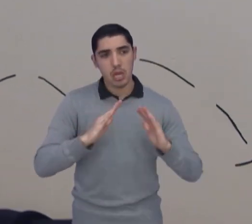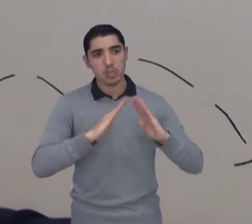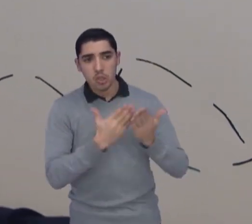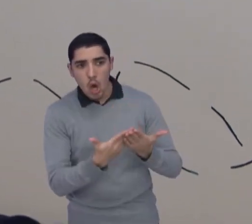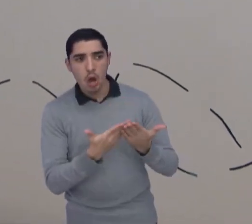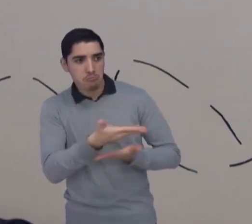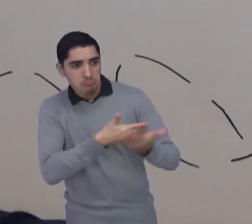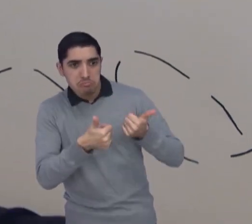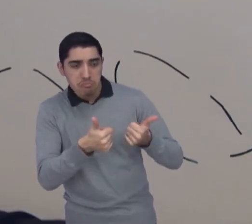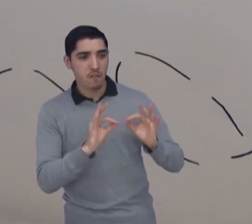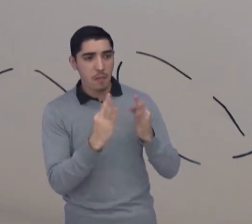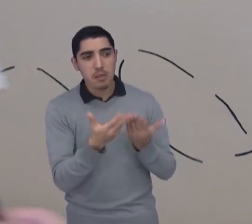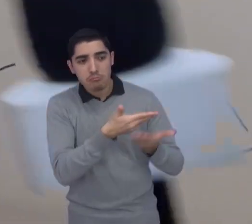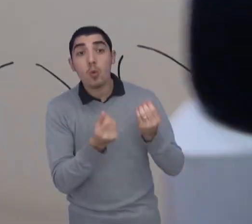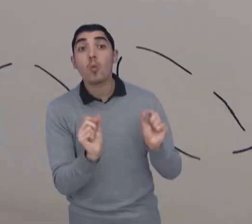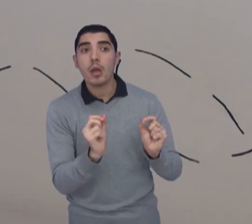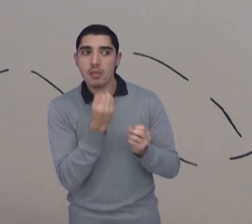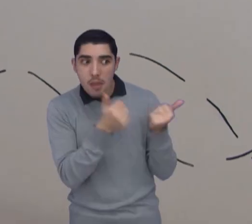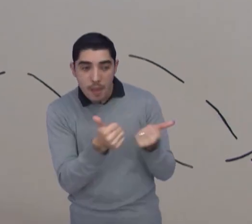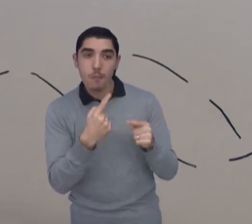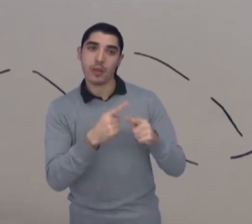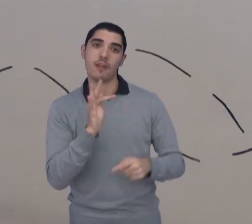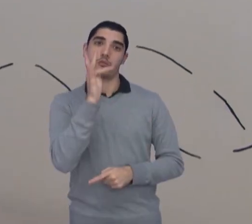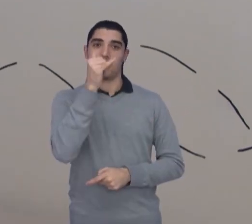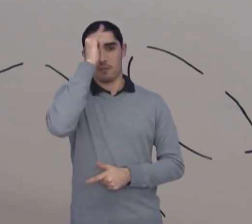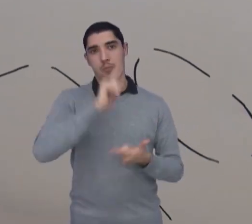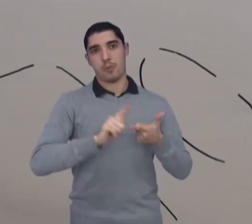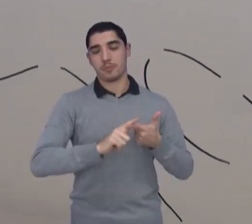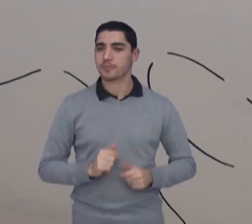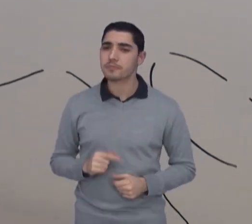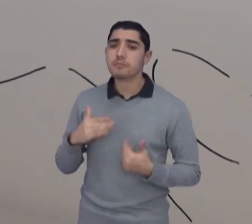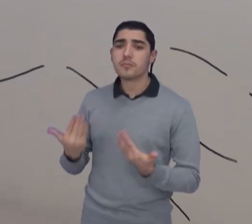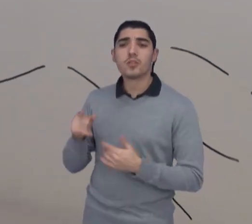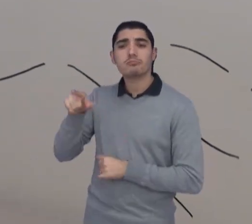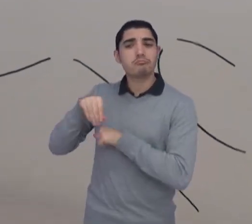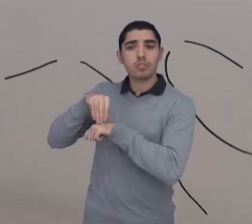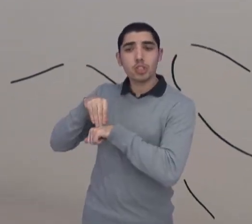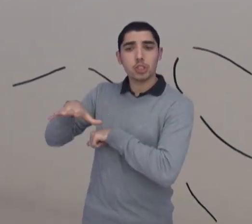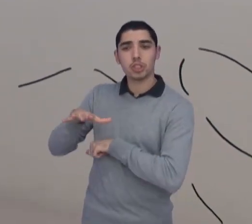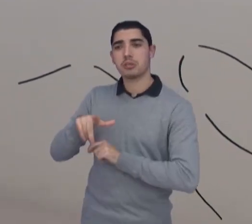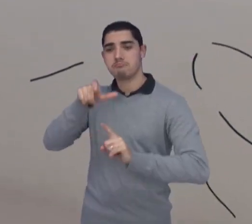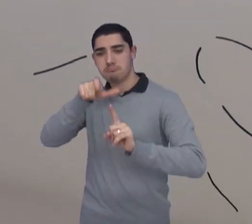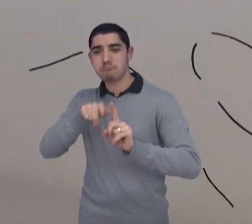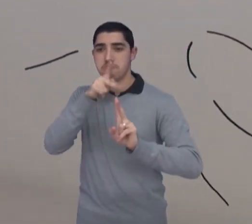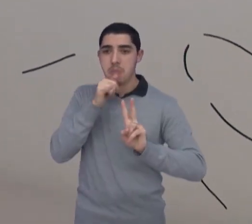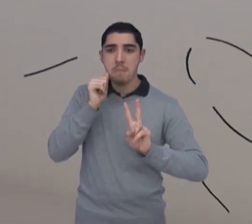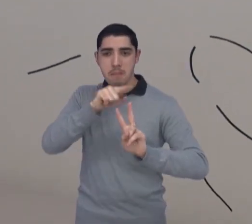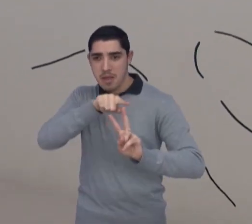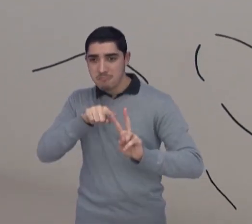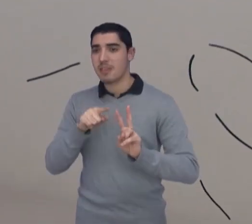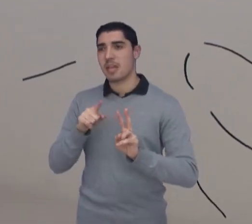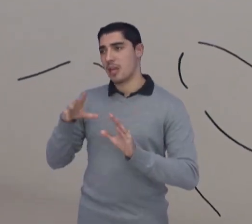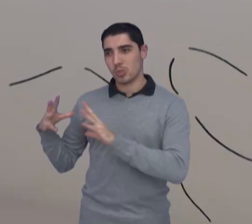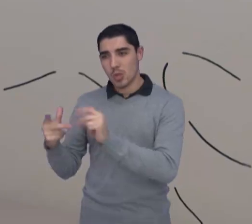para a gente evitar qualquer problema futuro, né? E agora, para finalizar, vou pedir para você dar alguma dica, né, tanto para os pais quanto para os adolescentes, em relação a